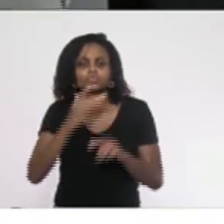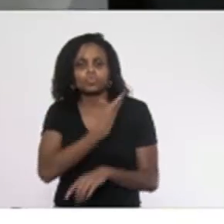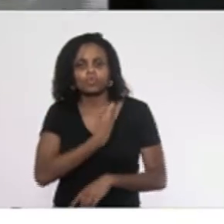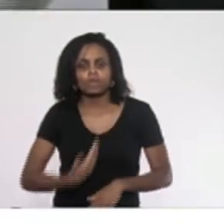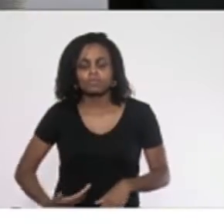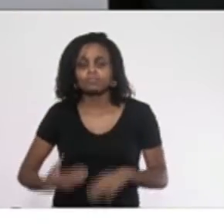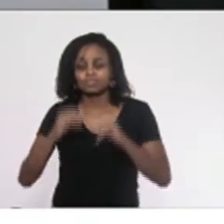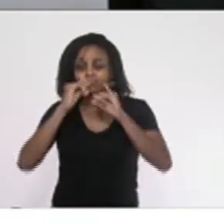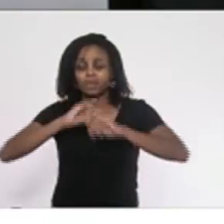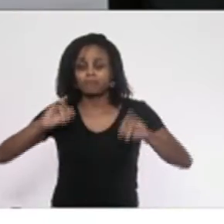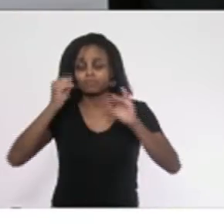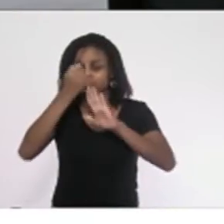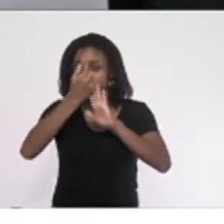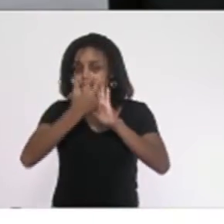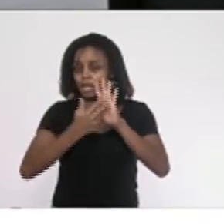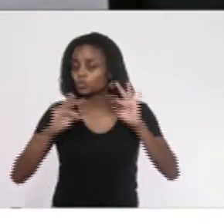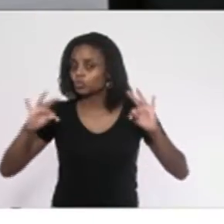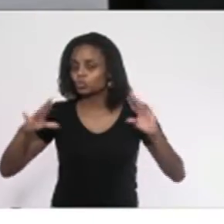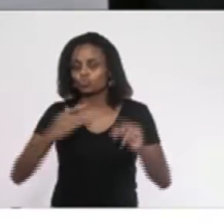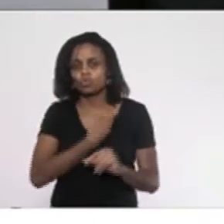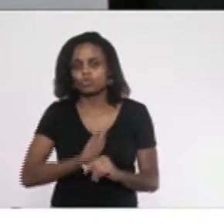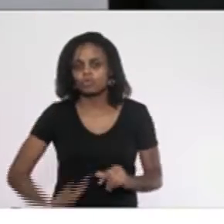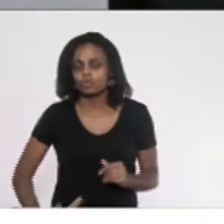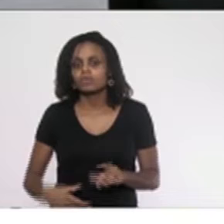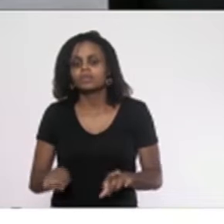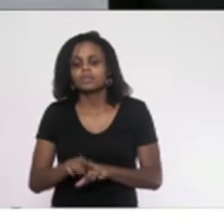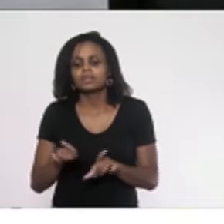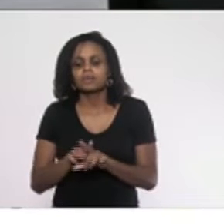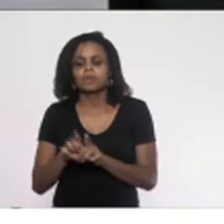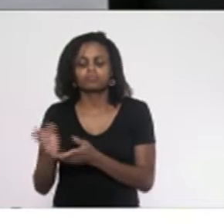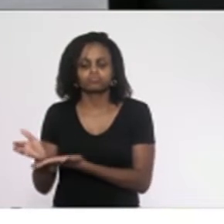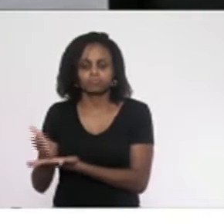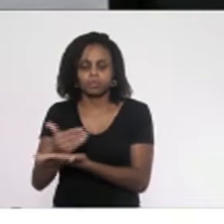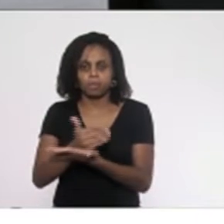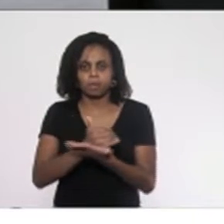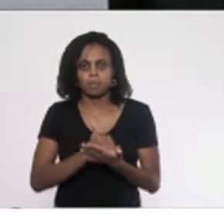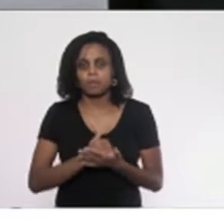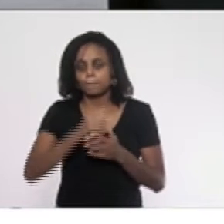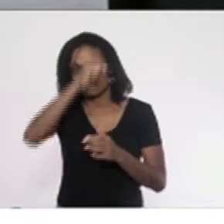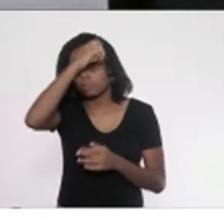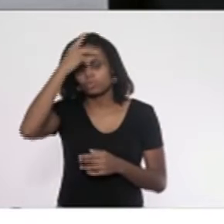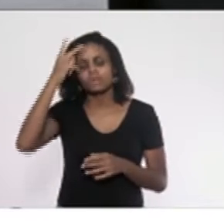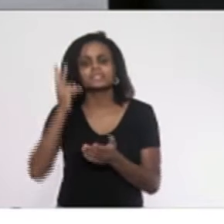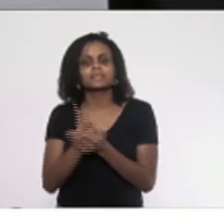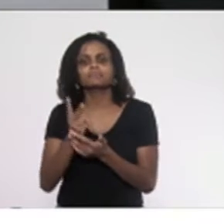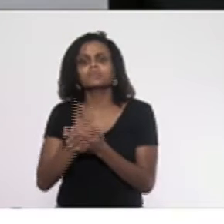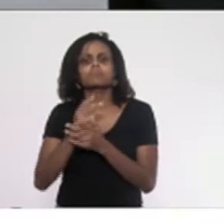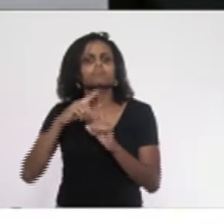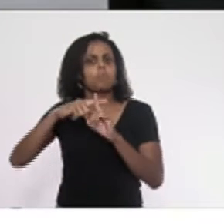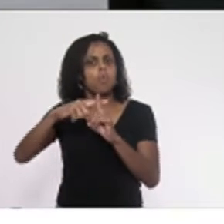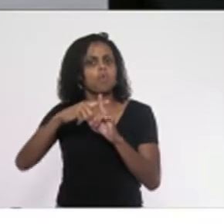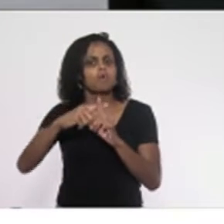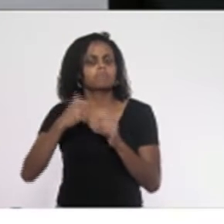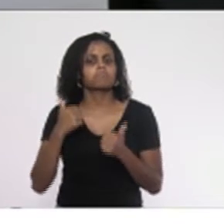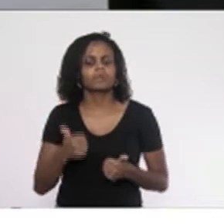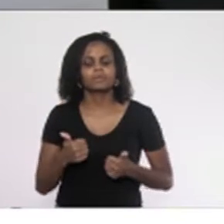transparência dos dados, das despesas e receitas públicas são sempre positivas.